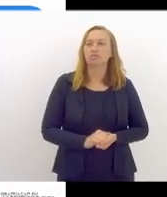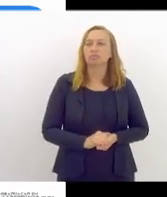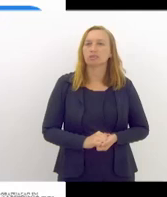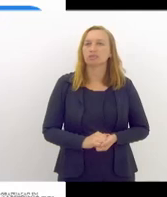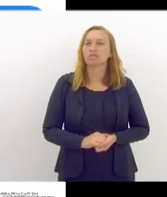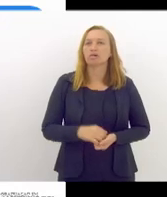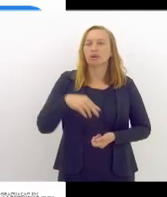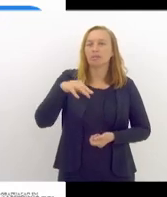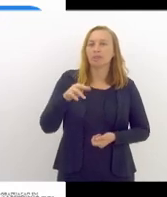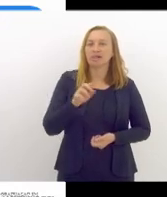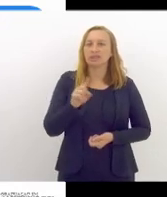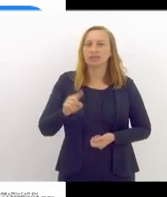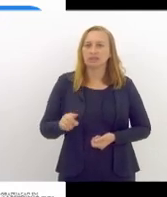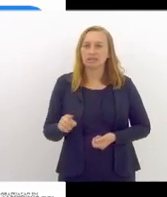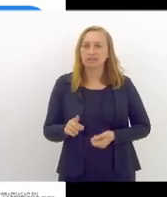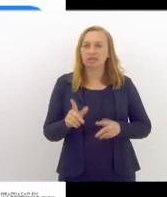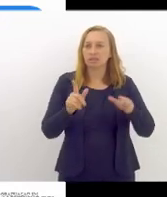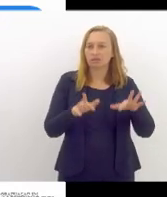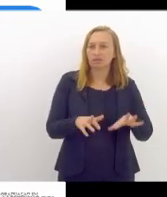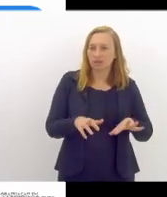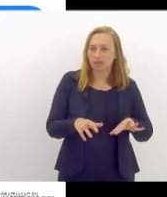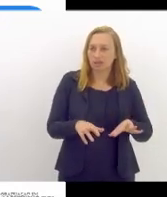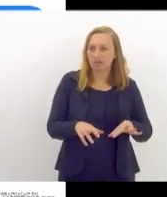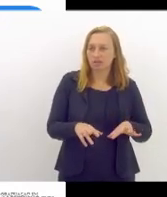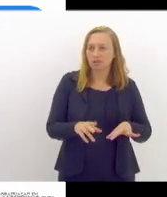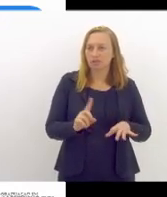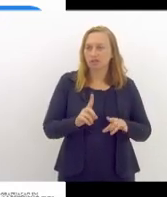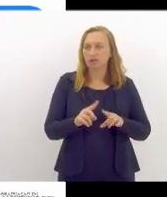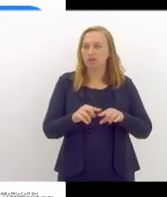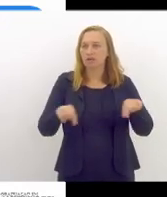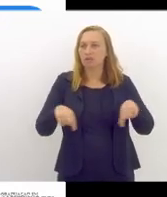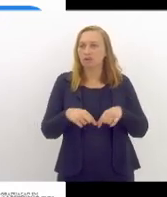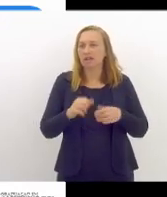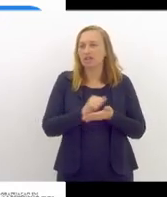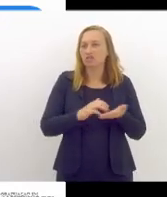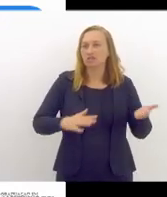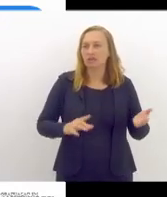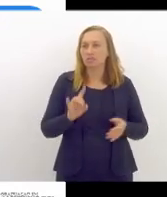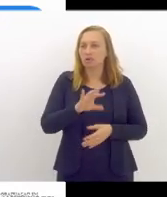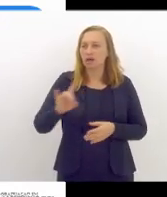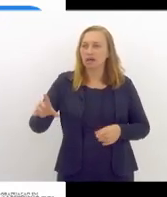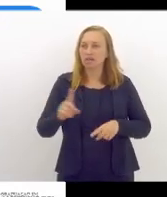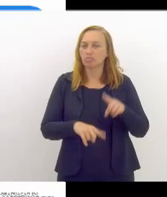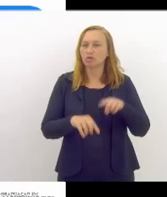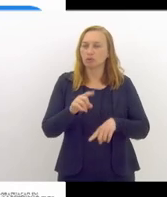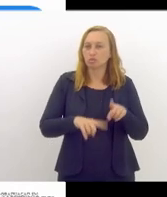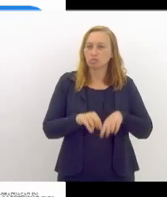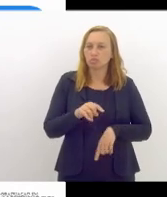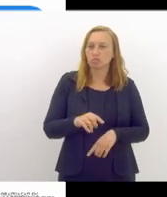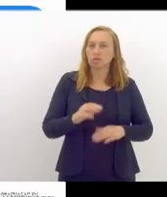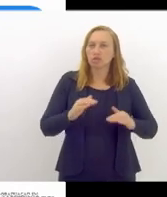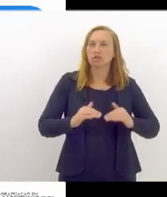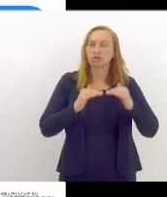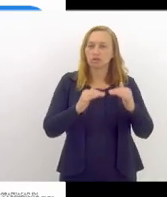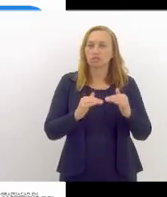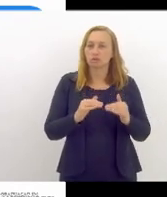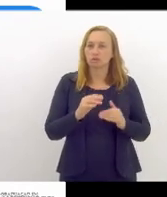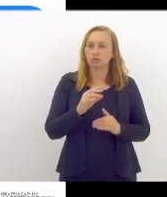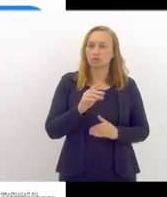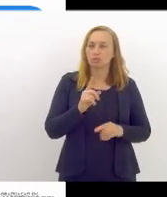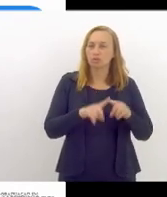diferente da tru porque a true não é uma matriz quadrada é atividade por produto na matriz de insumo produto nós só podemos fazer